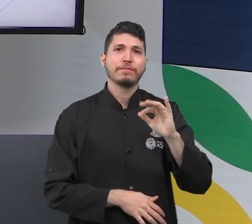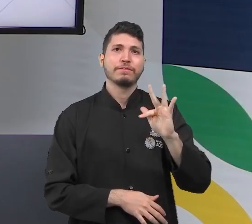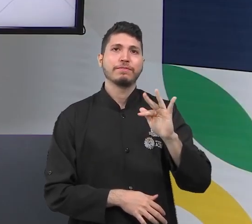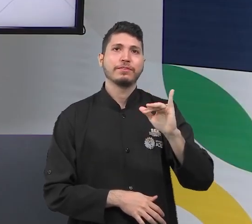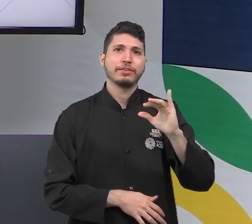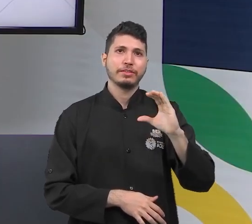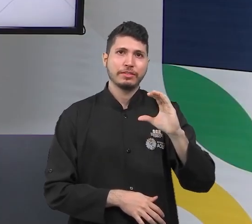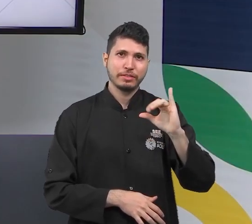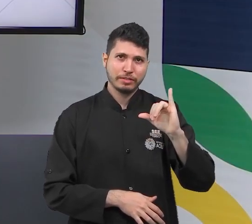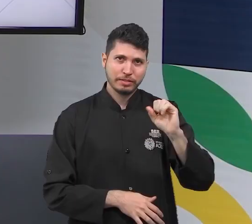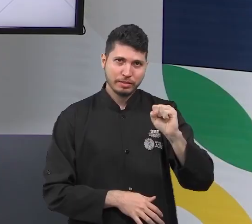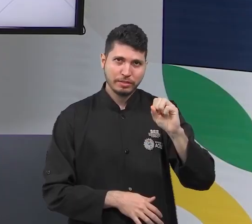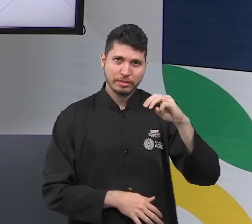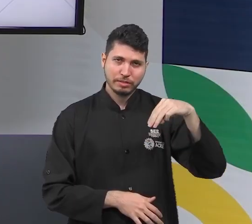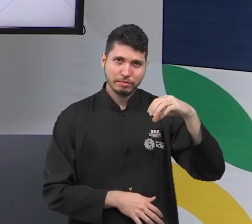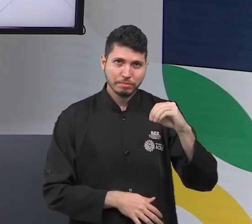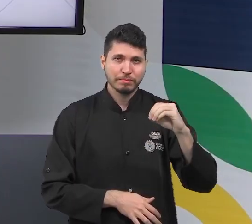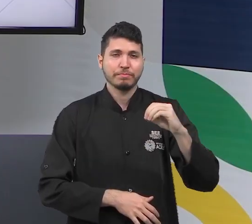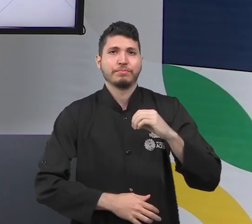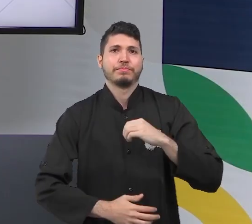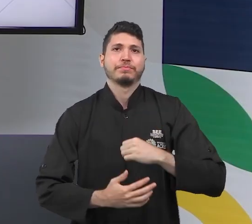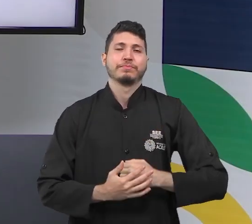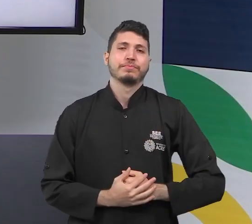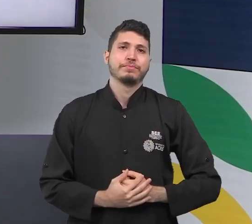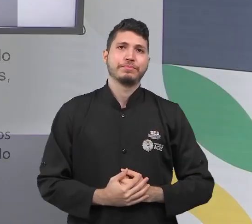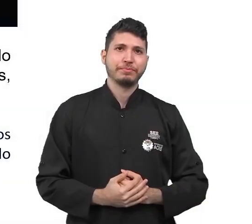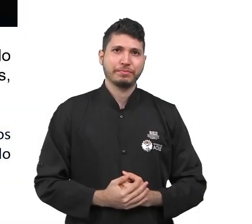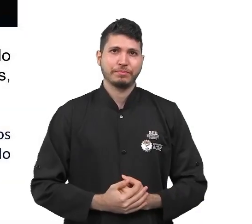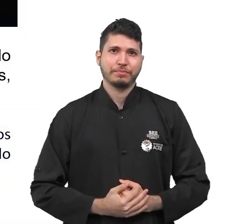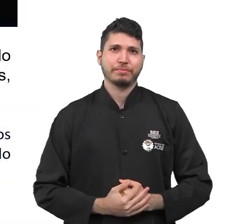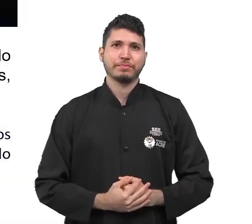Fundamentalmente, nós temos o seguinte: